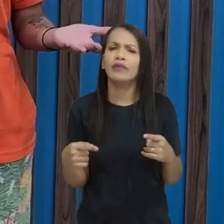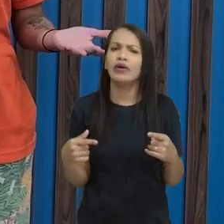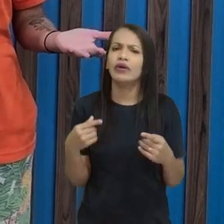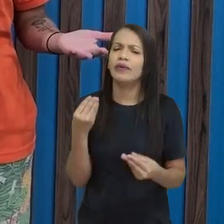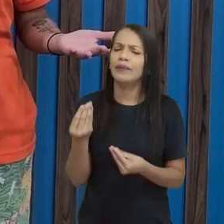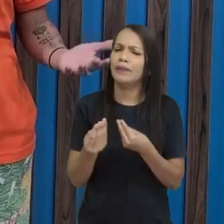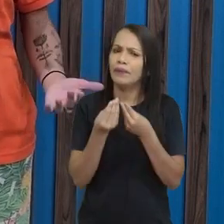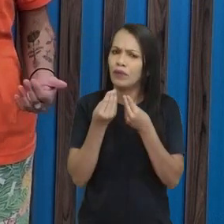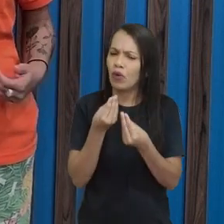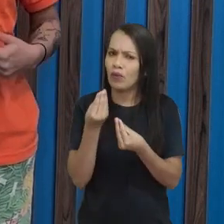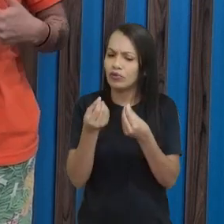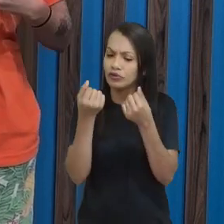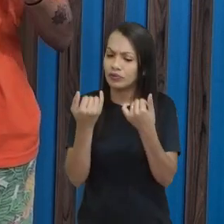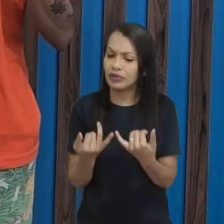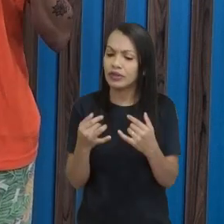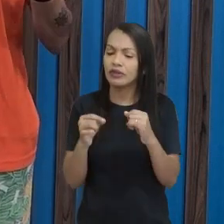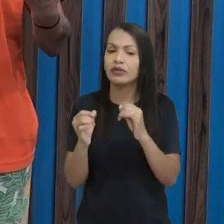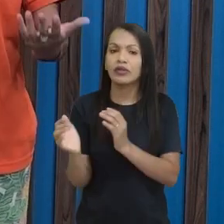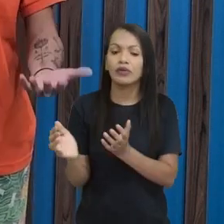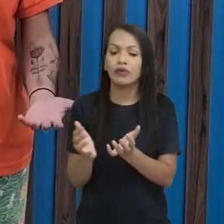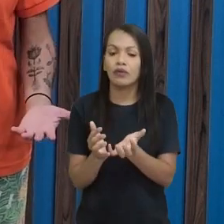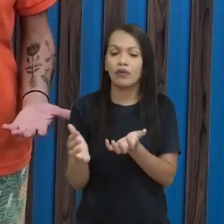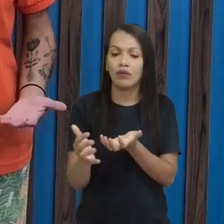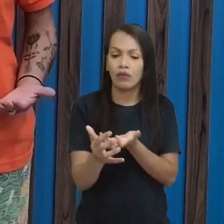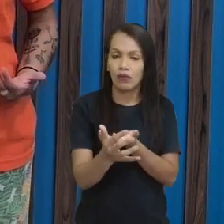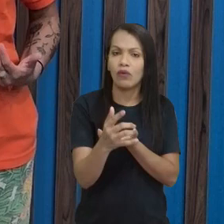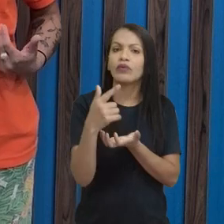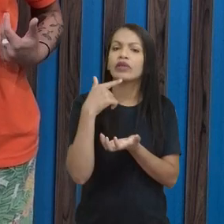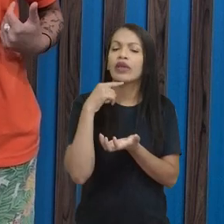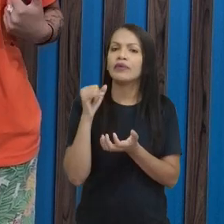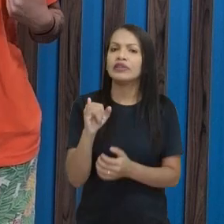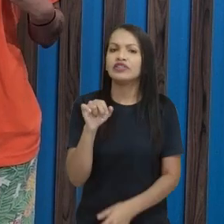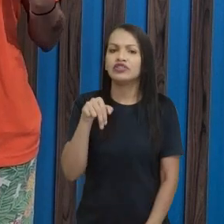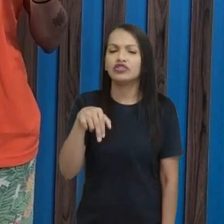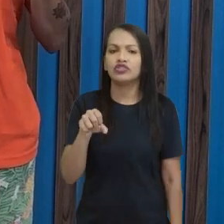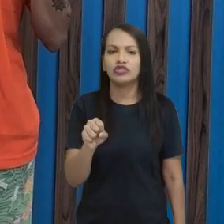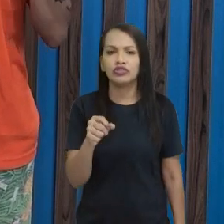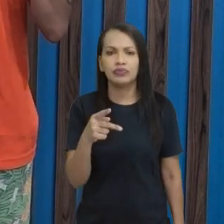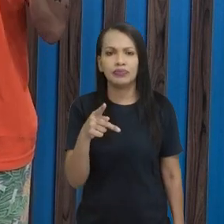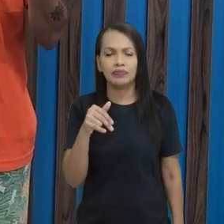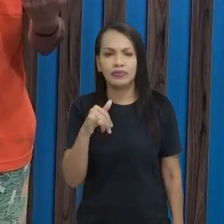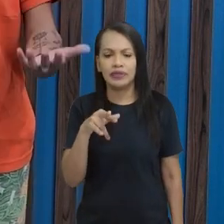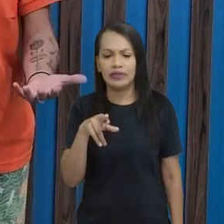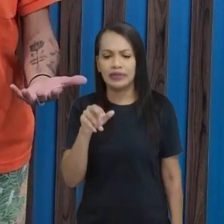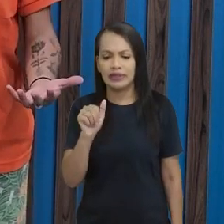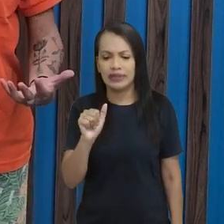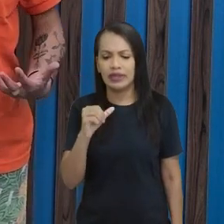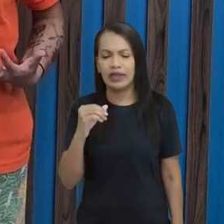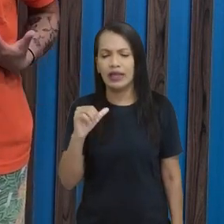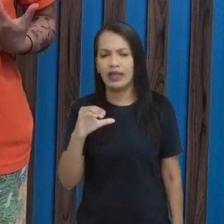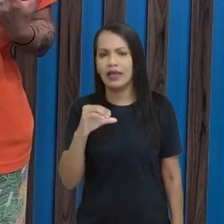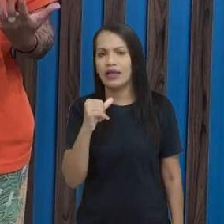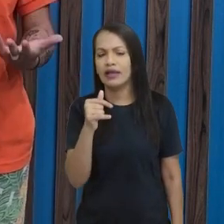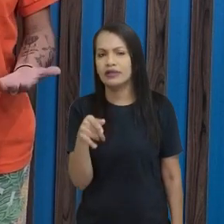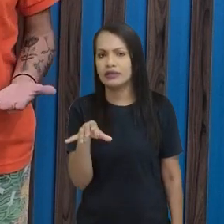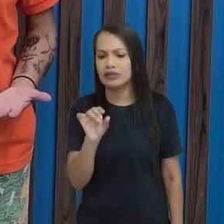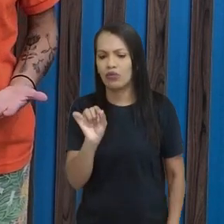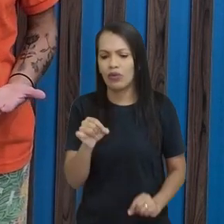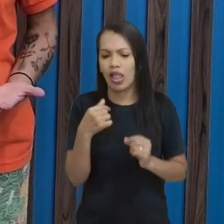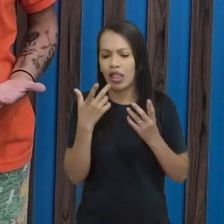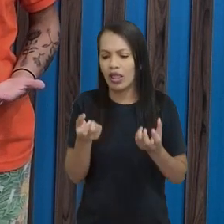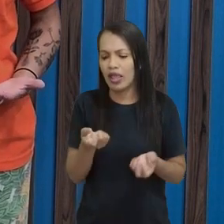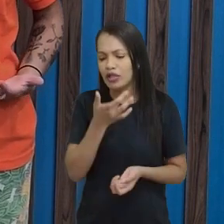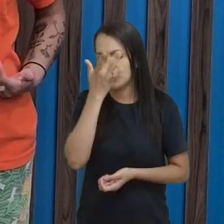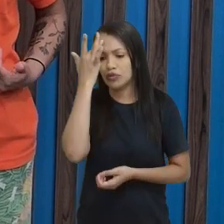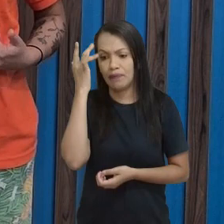gente estava falando, né, que esse rio é um rio inspiração, né, um rio que retrata, né, um símbolo da